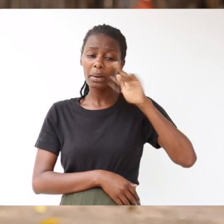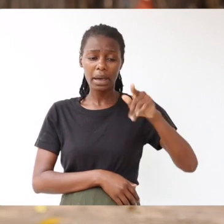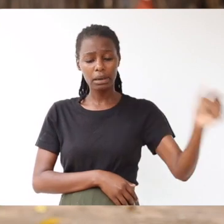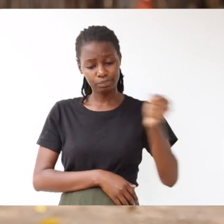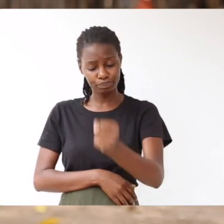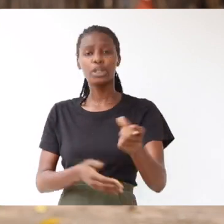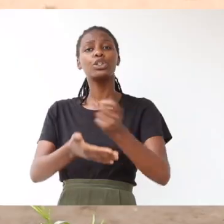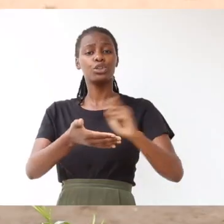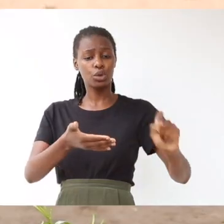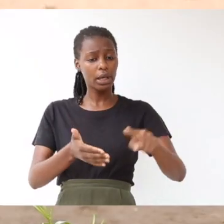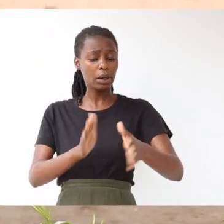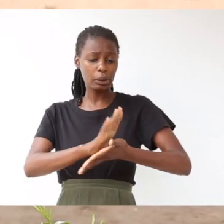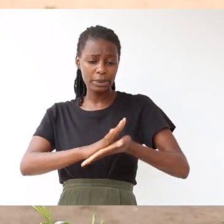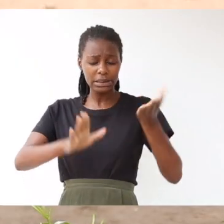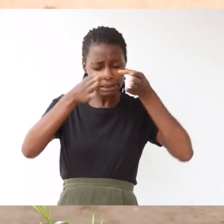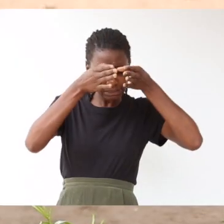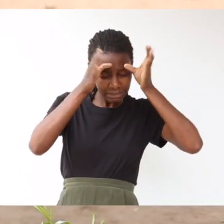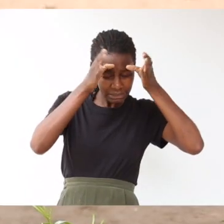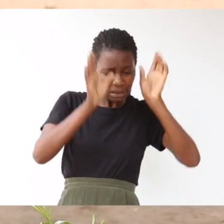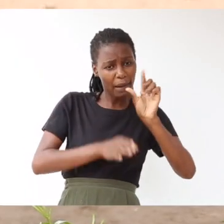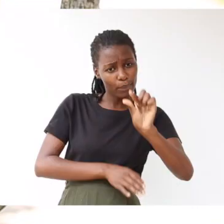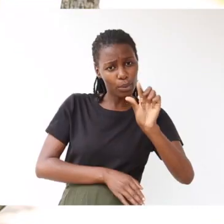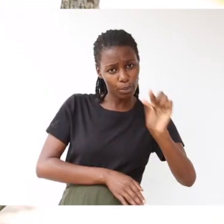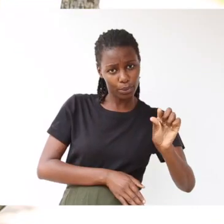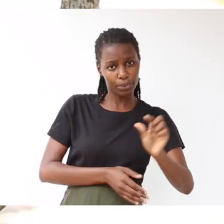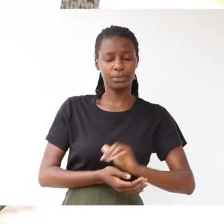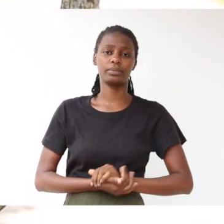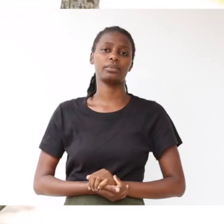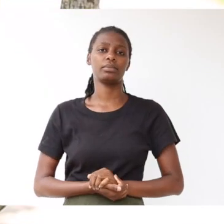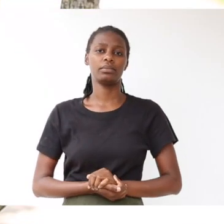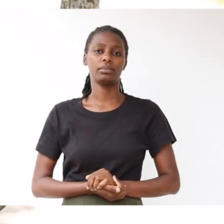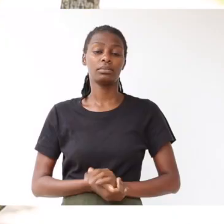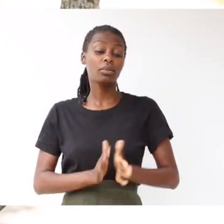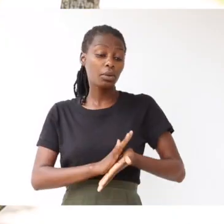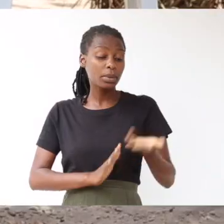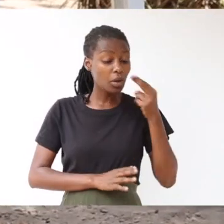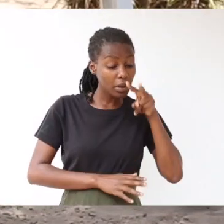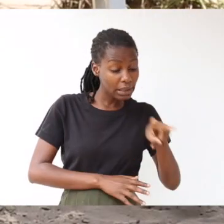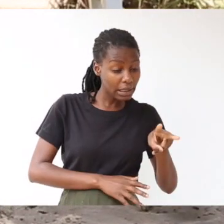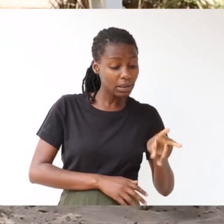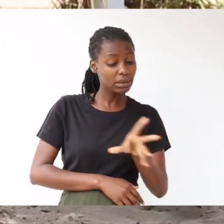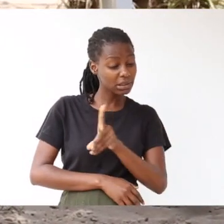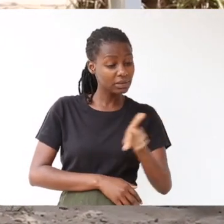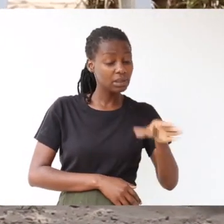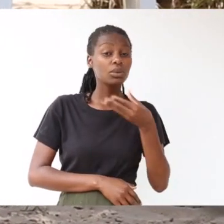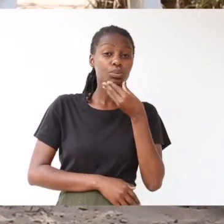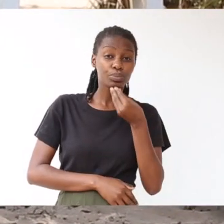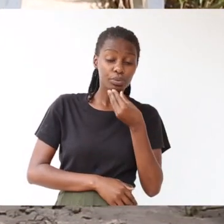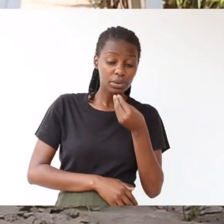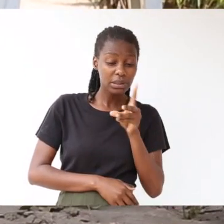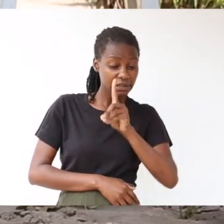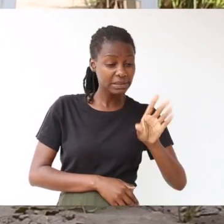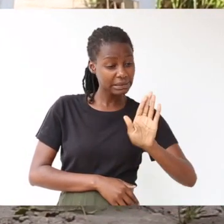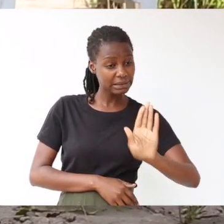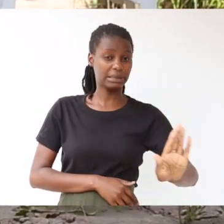na escola, primeiro vai se abrir um pouco. Comecei a olhar para o menino, na deficiência como